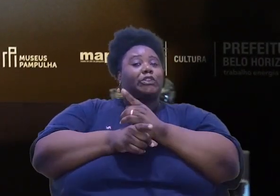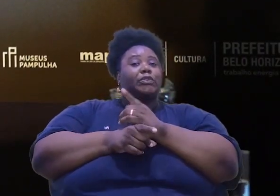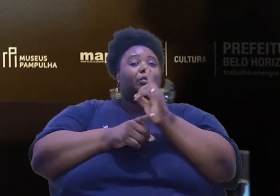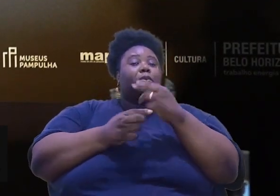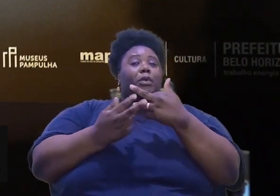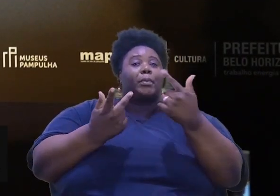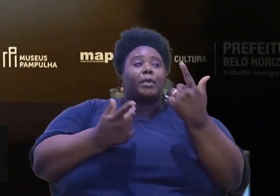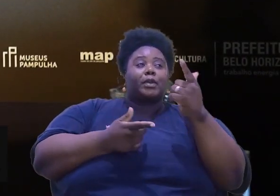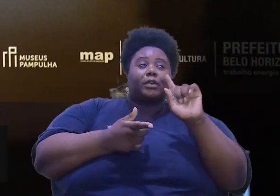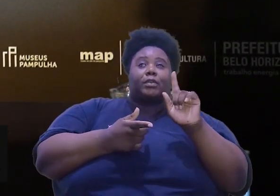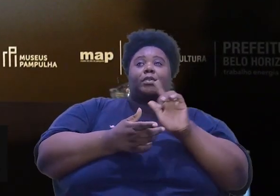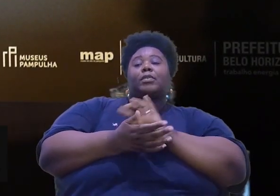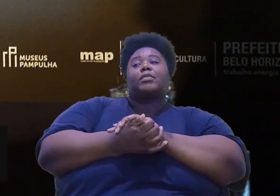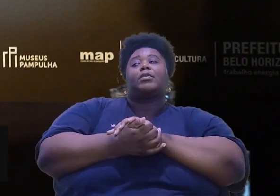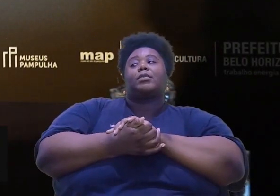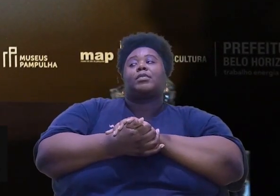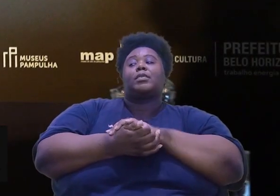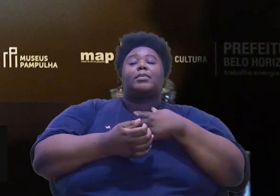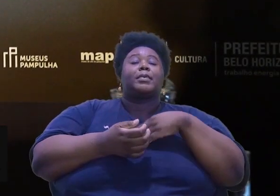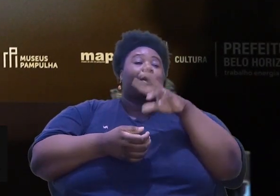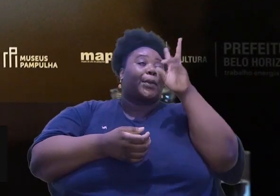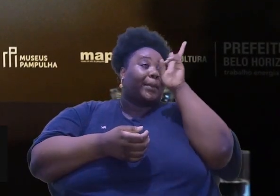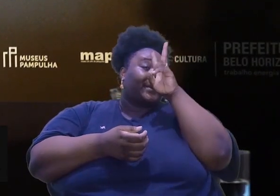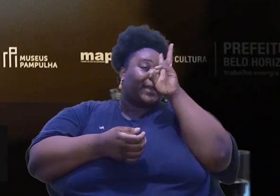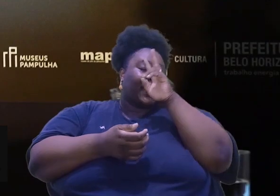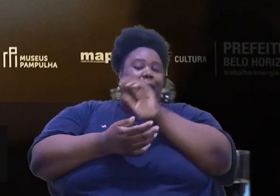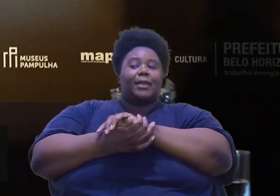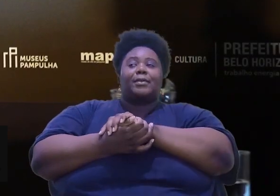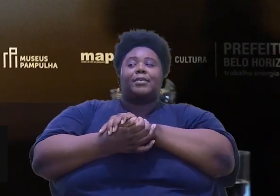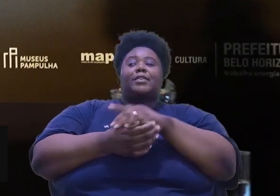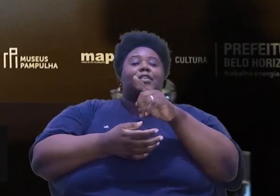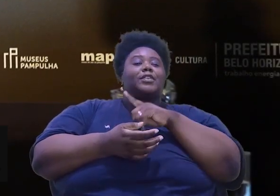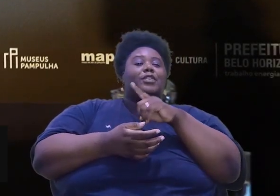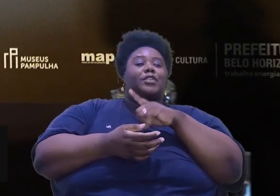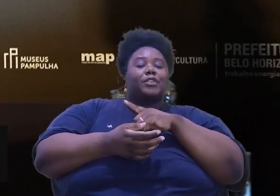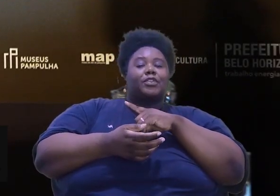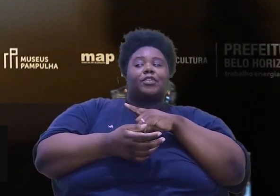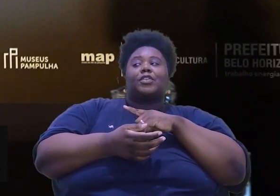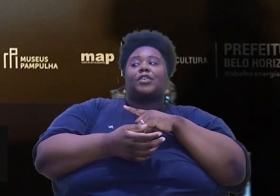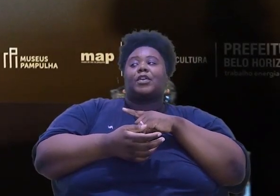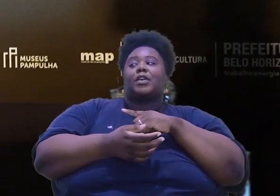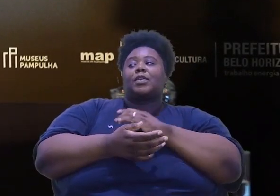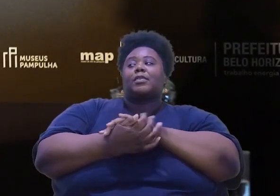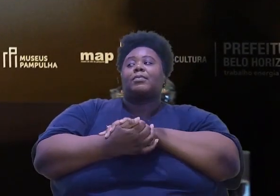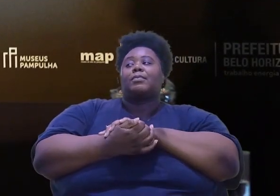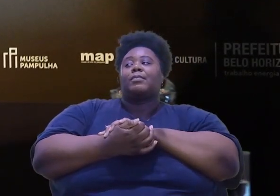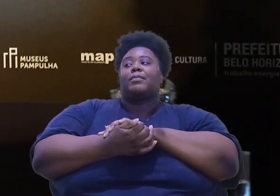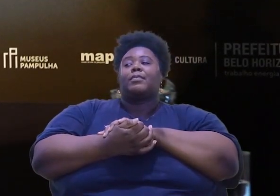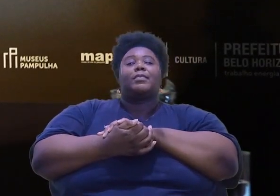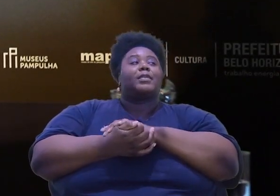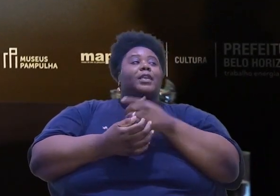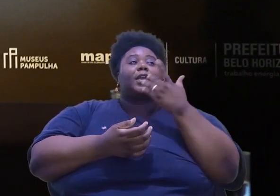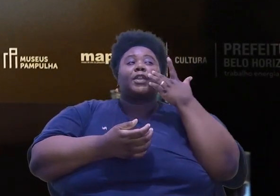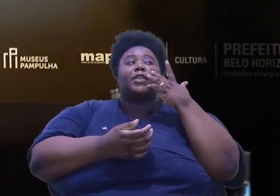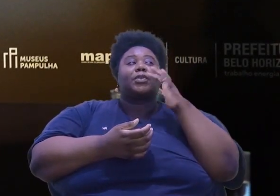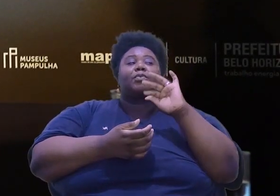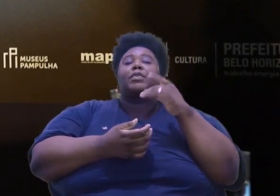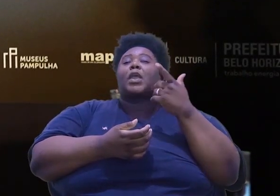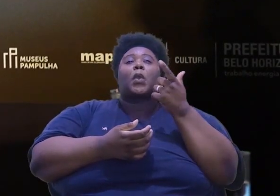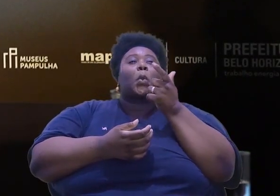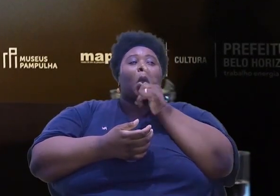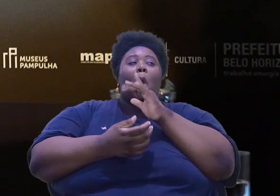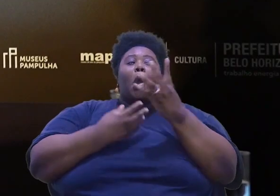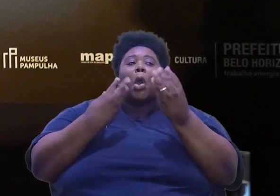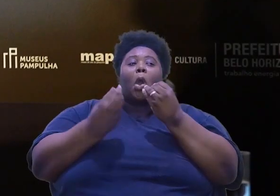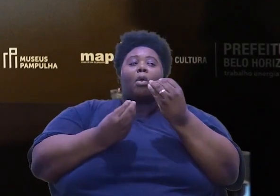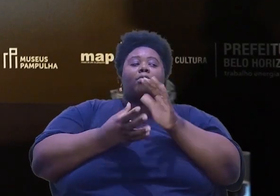coisa ou outra. Eu me lembro que teve uma vez que o presépio tinha uma areia branca. Não sei onde que se conseguia essa areia